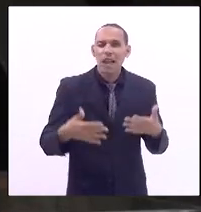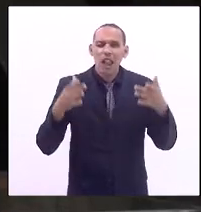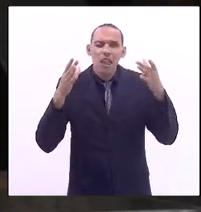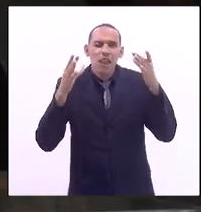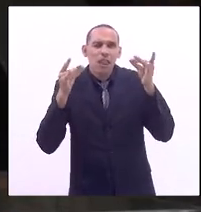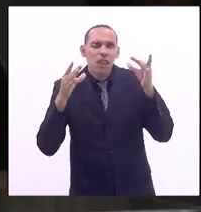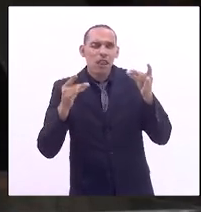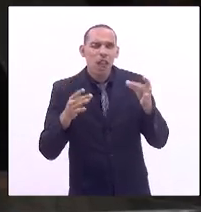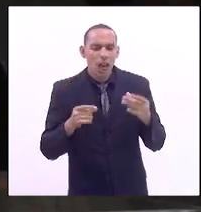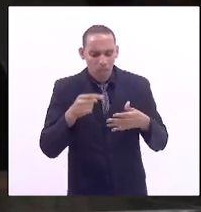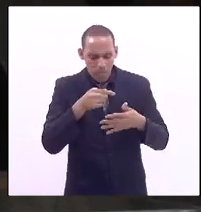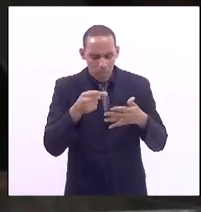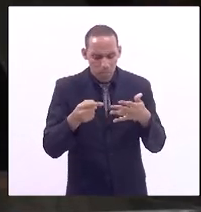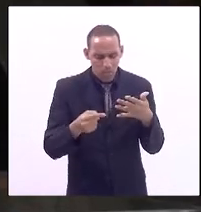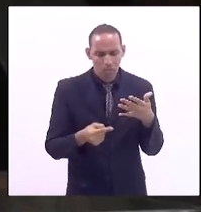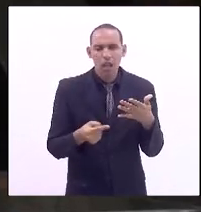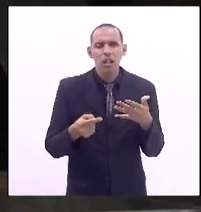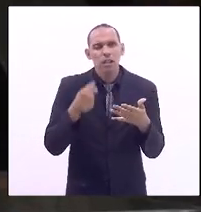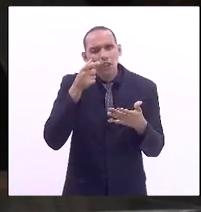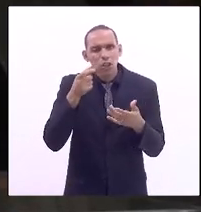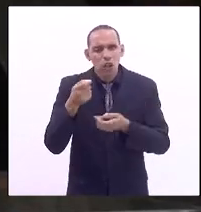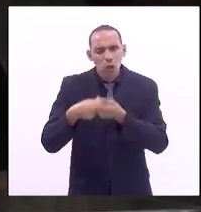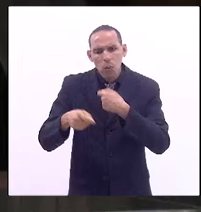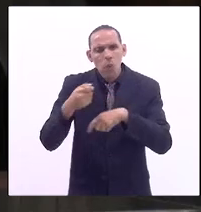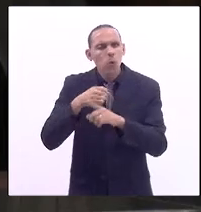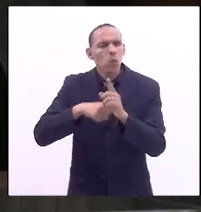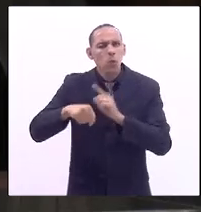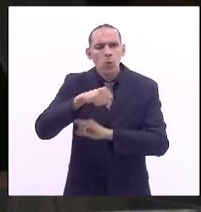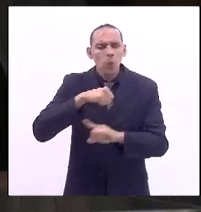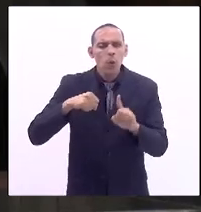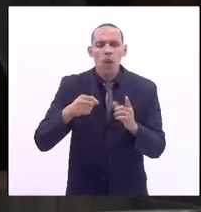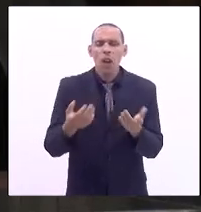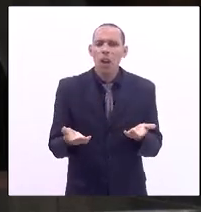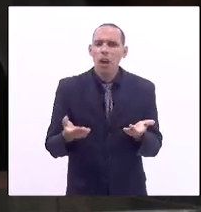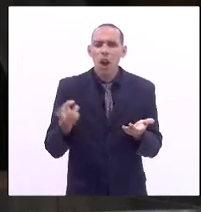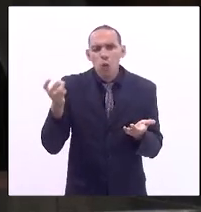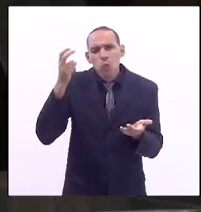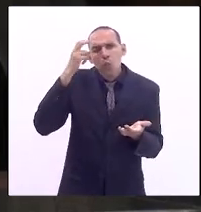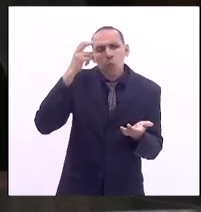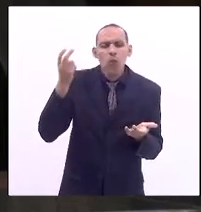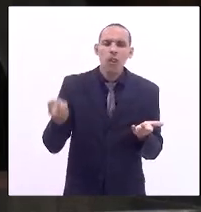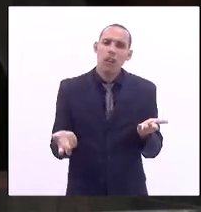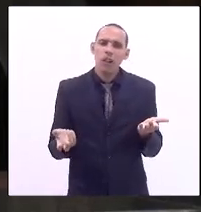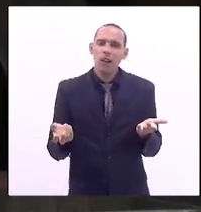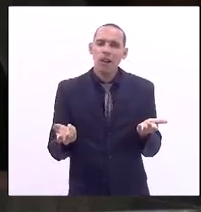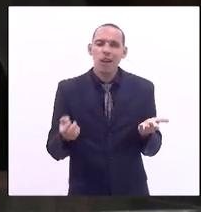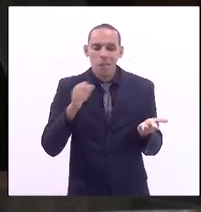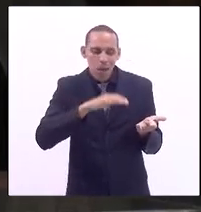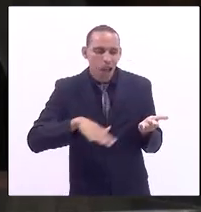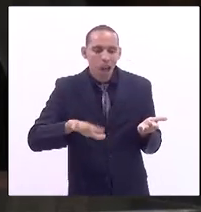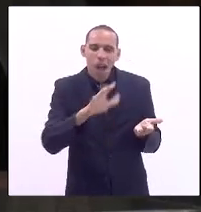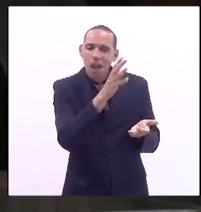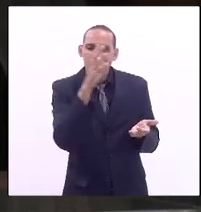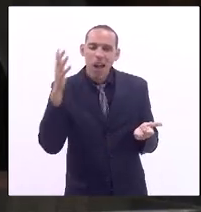de interesse econômico social cultural ambiental